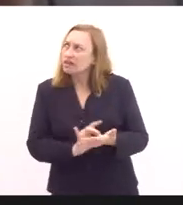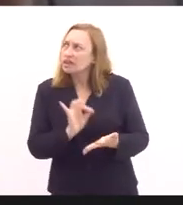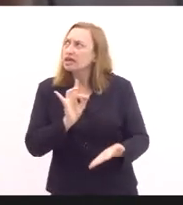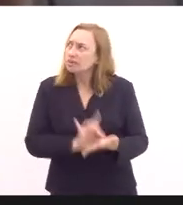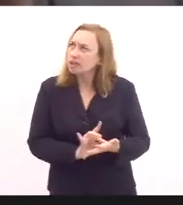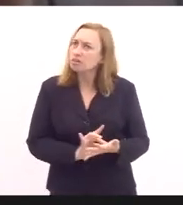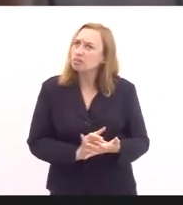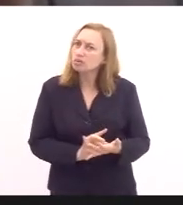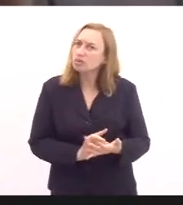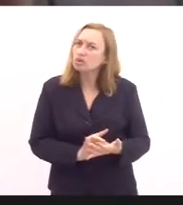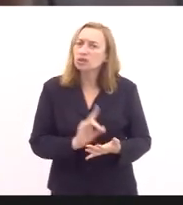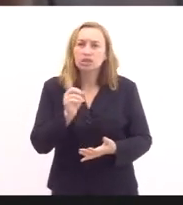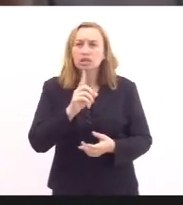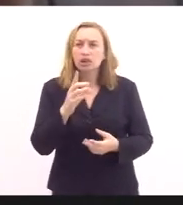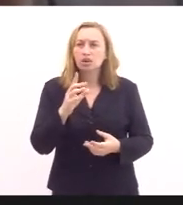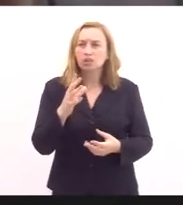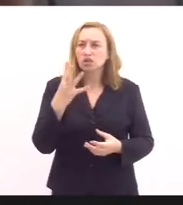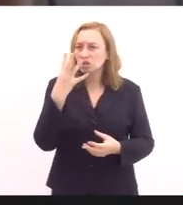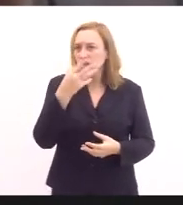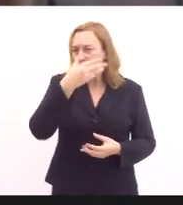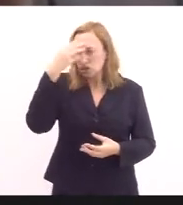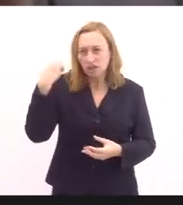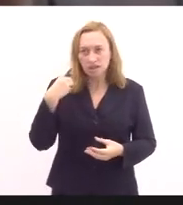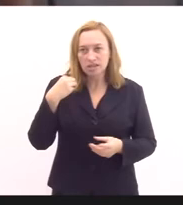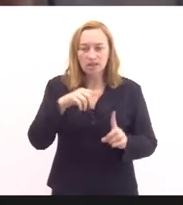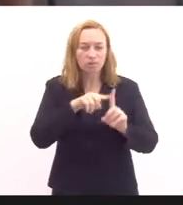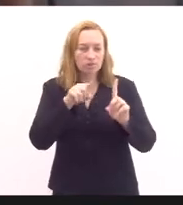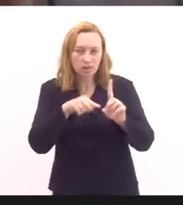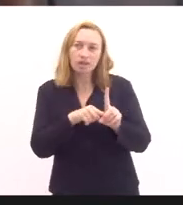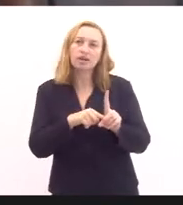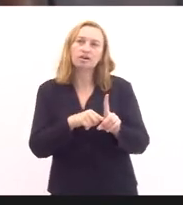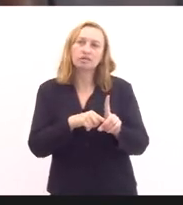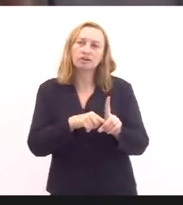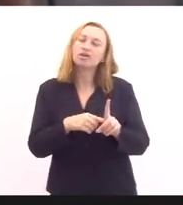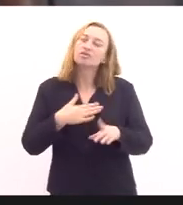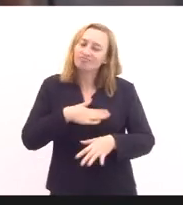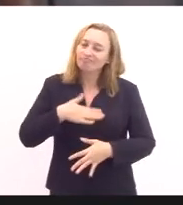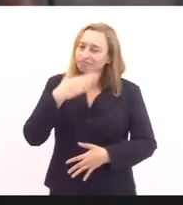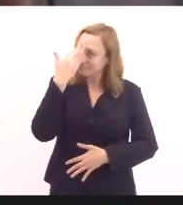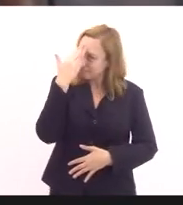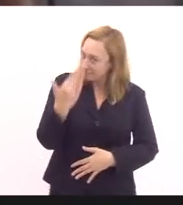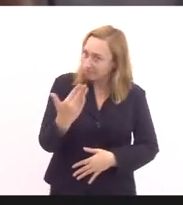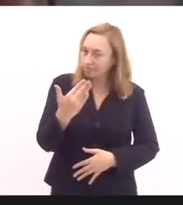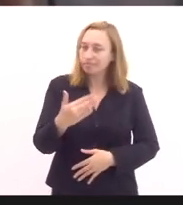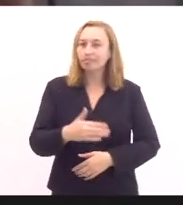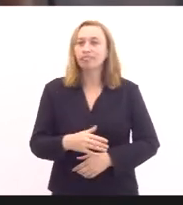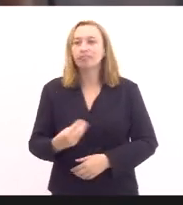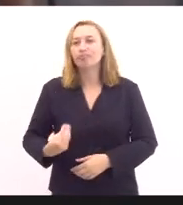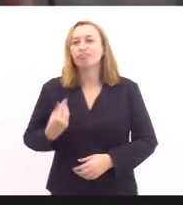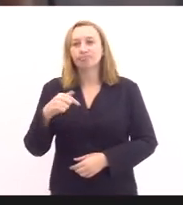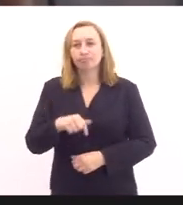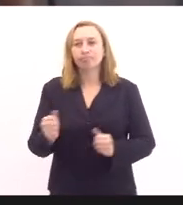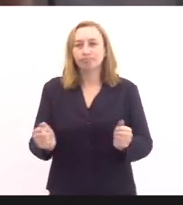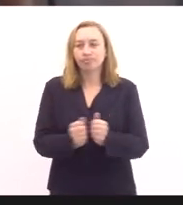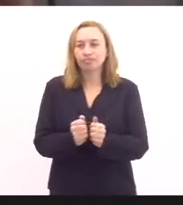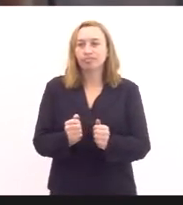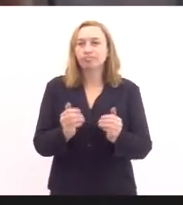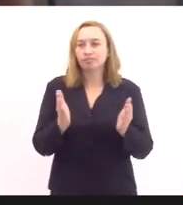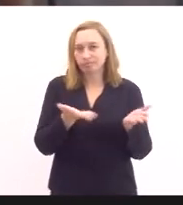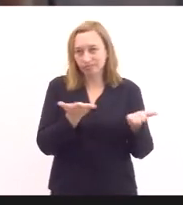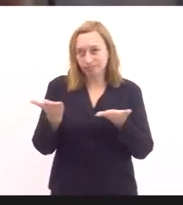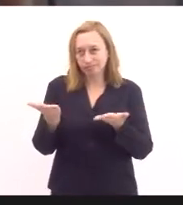não fechemos os olhos para a população materna então eu gostaria de agradecer por estar aqui com vocês hoje